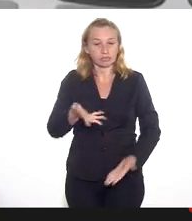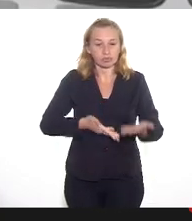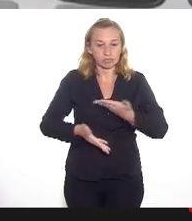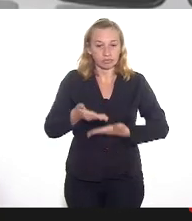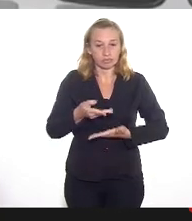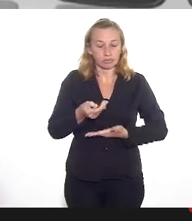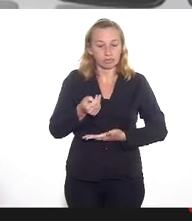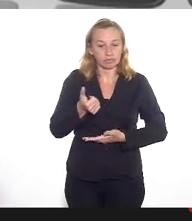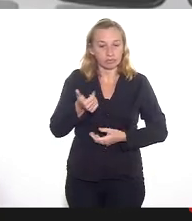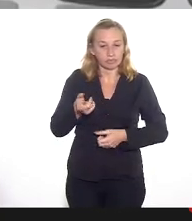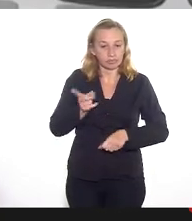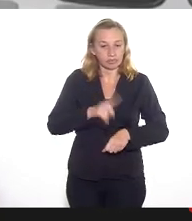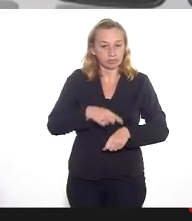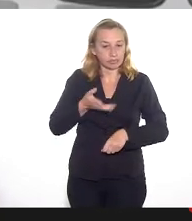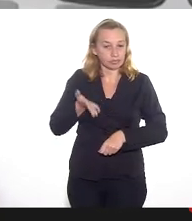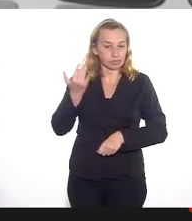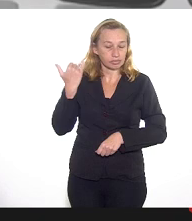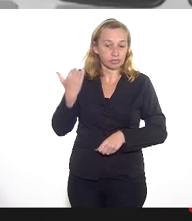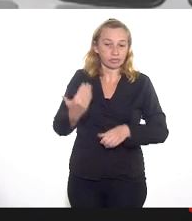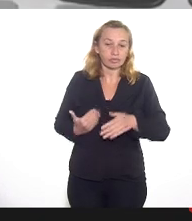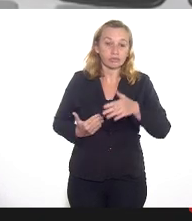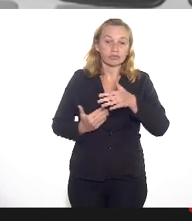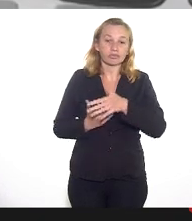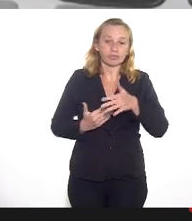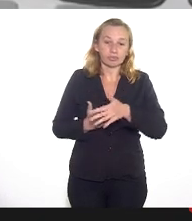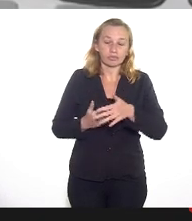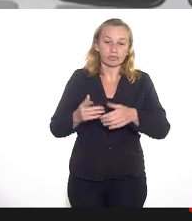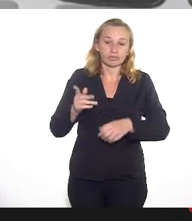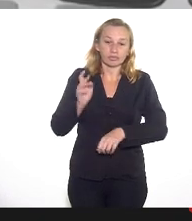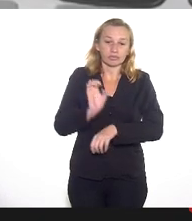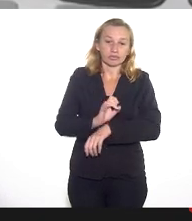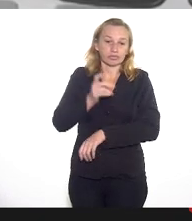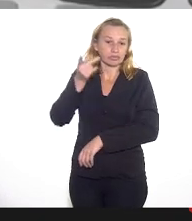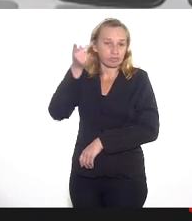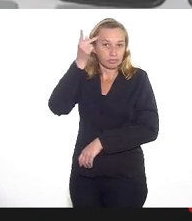tempo atrás, mas esse se encontra nos limites do estado de São Paulo.